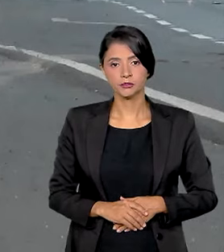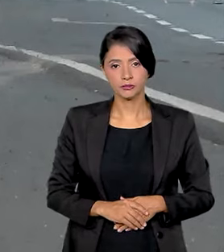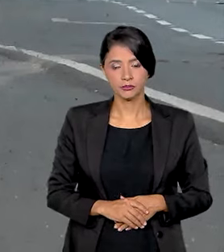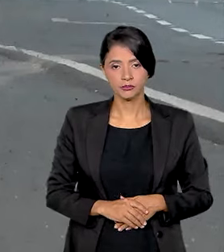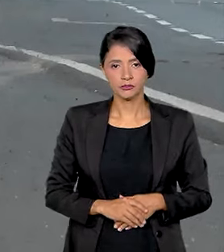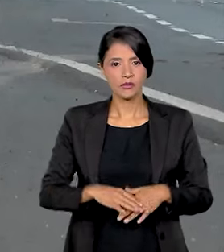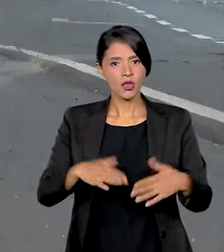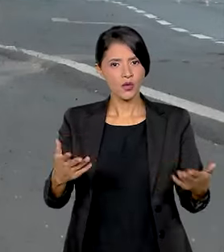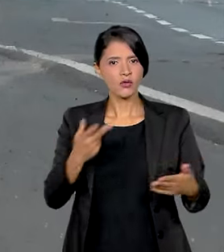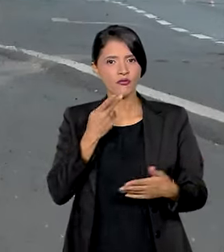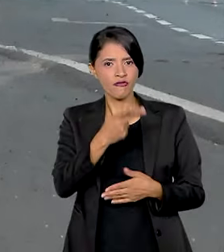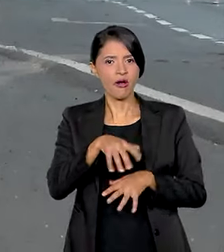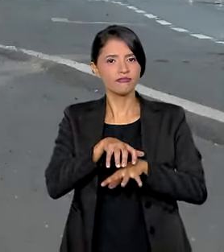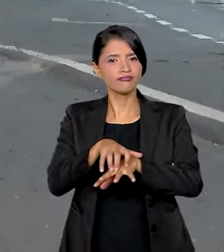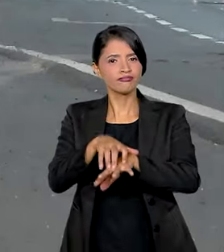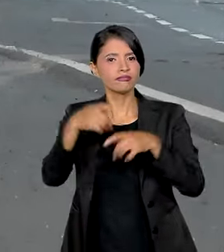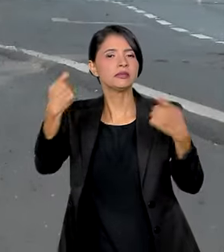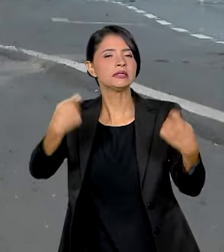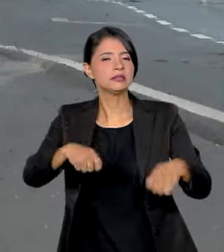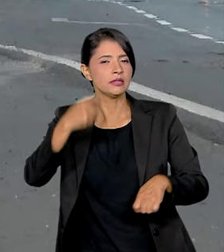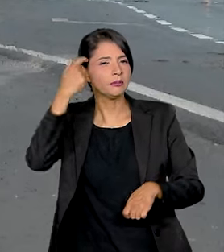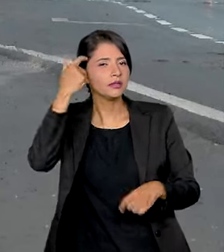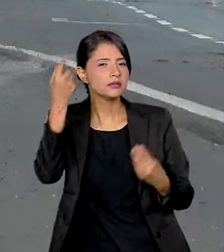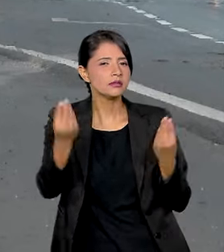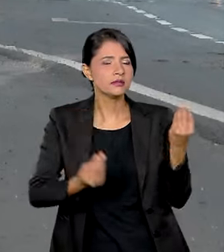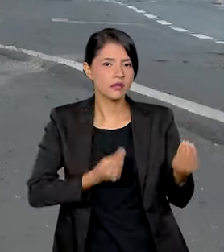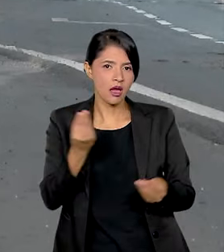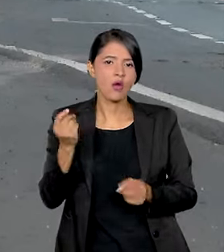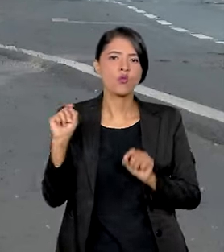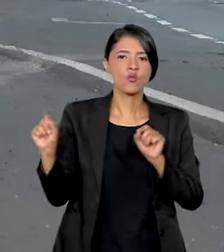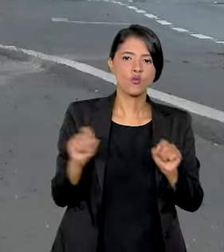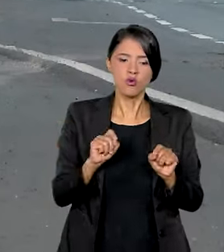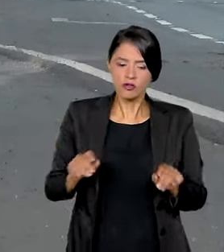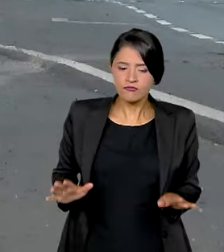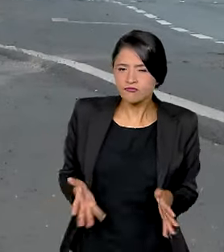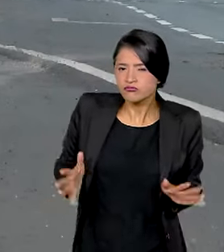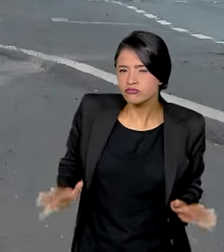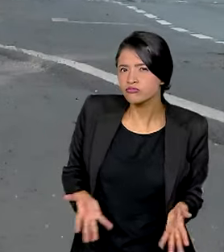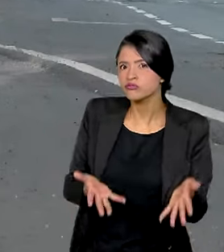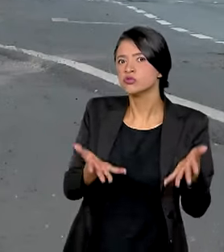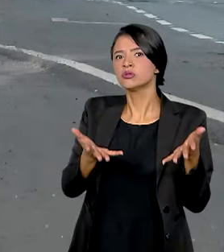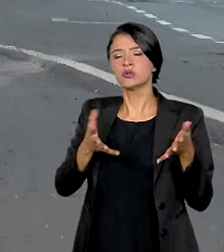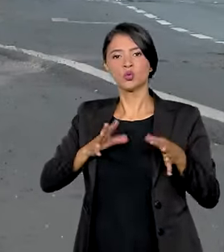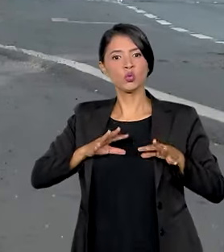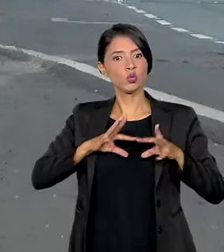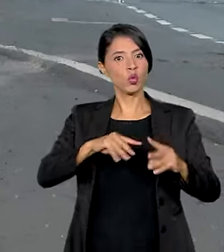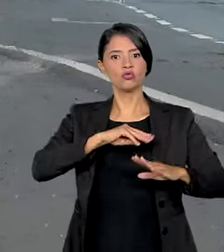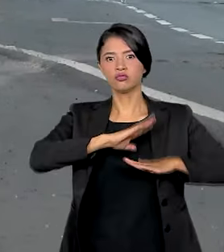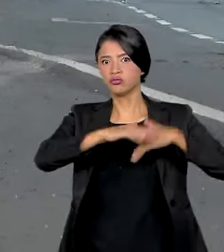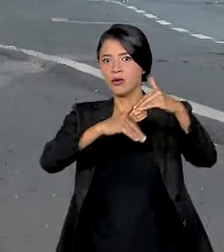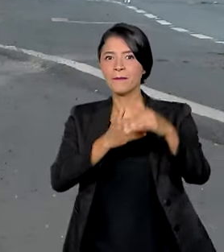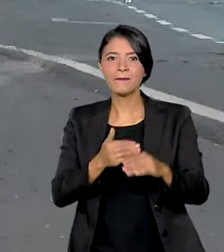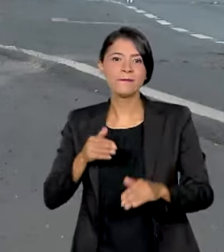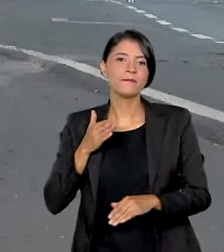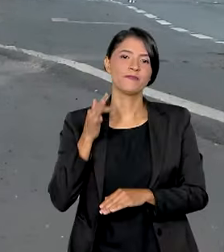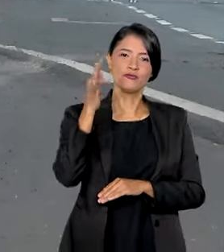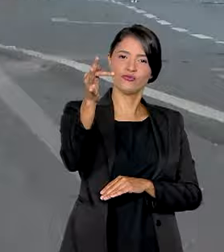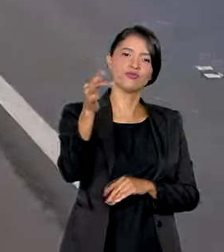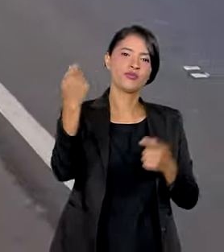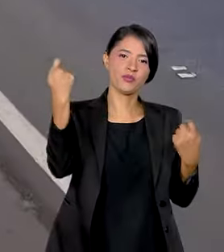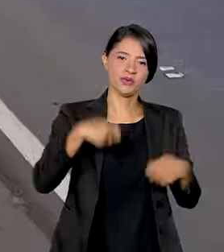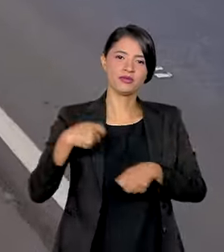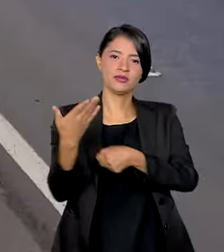renda. E quando se fala em transportes, é necessário pensar que o motor que deve impulsionar todo esse desenvolvimento no